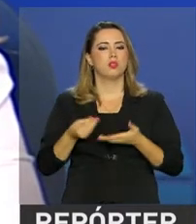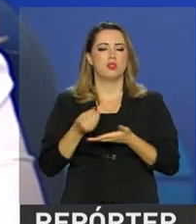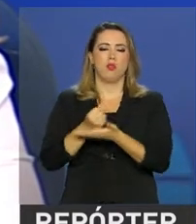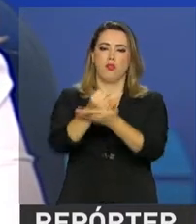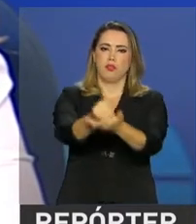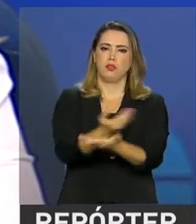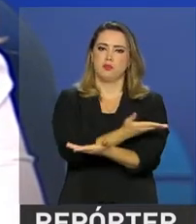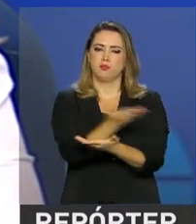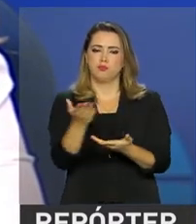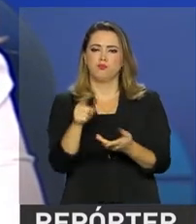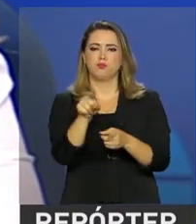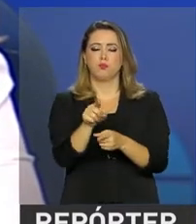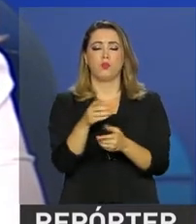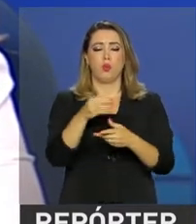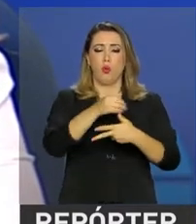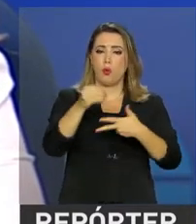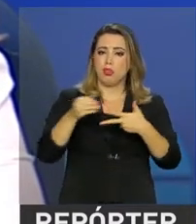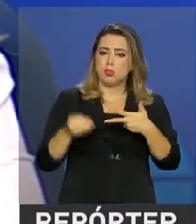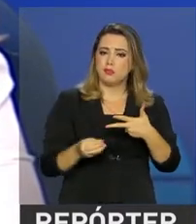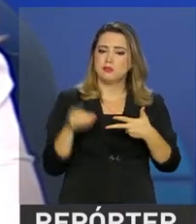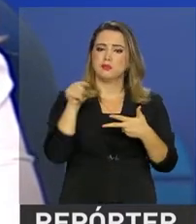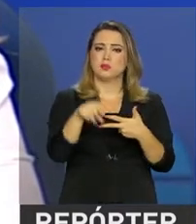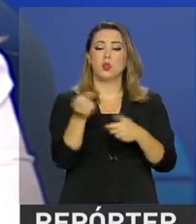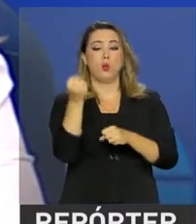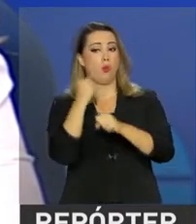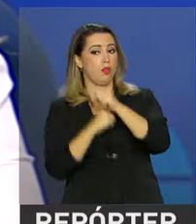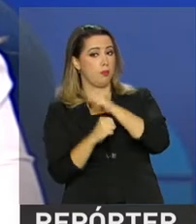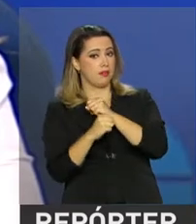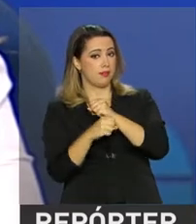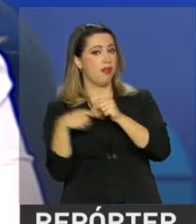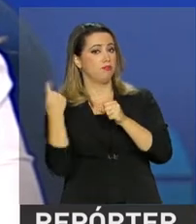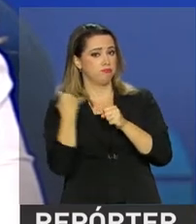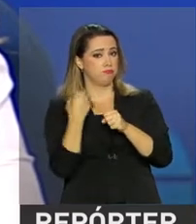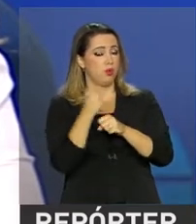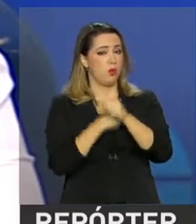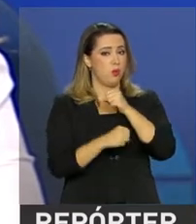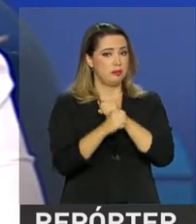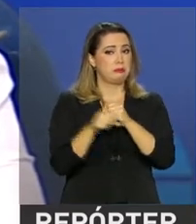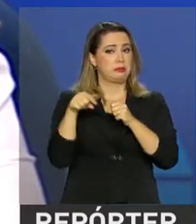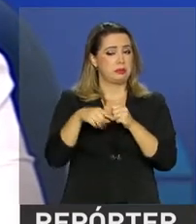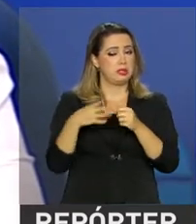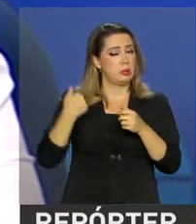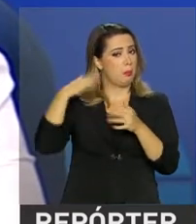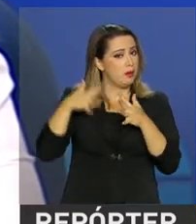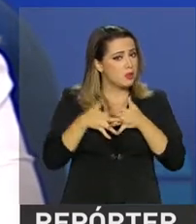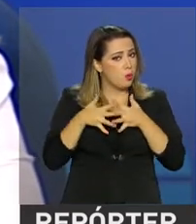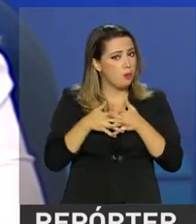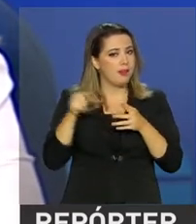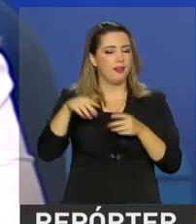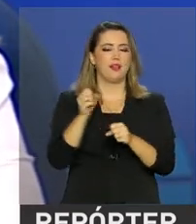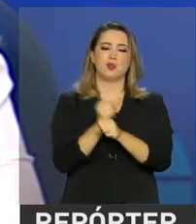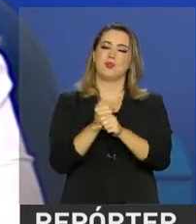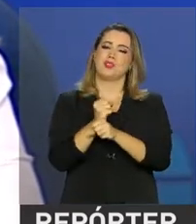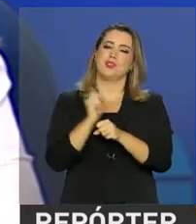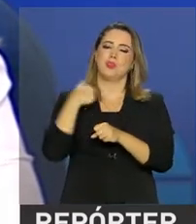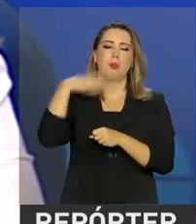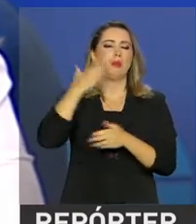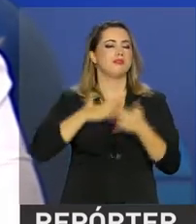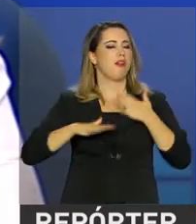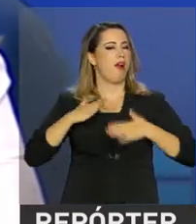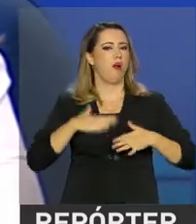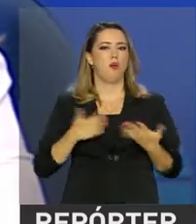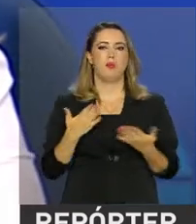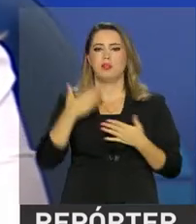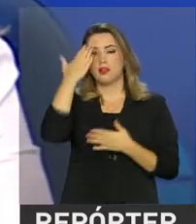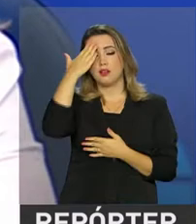entregar o Enem no ano passado, que foi mais tumultuado do que esse ano, e nesse ano que foi mais tranquilo e que, graças a Deus,